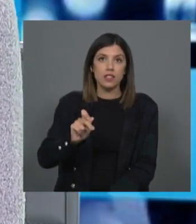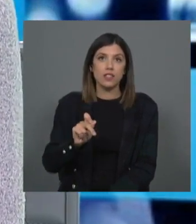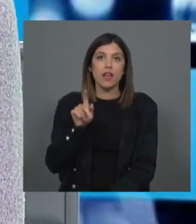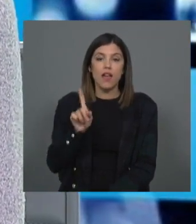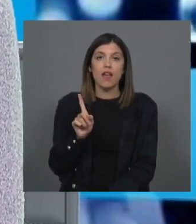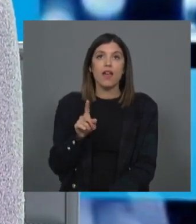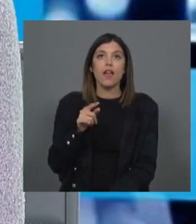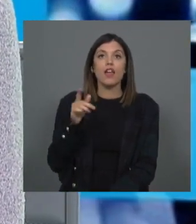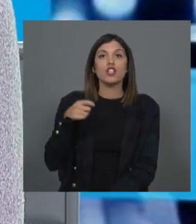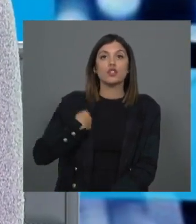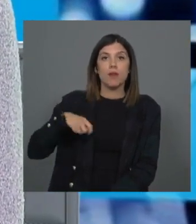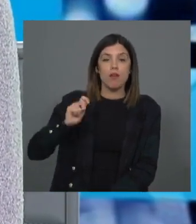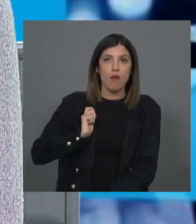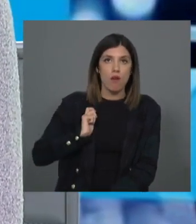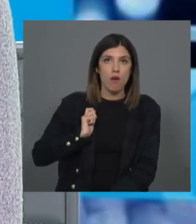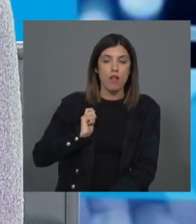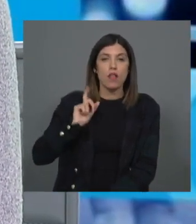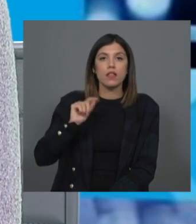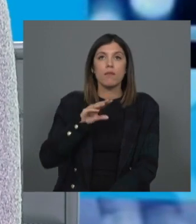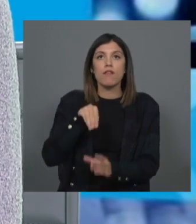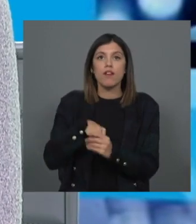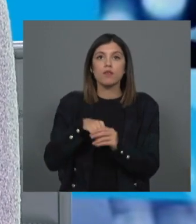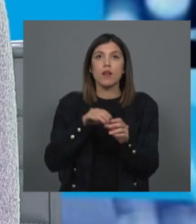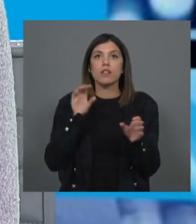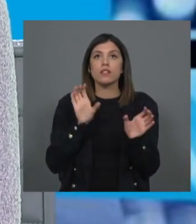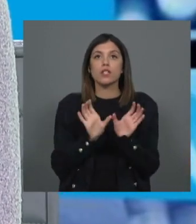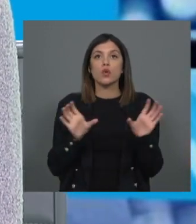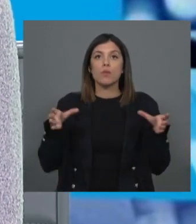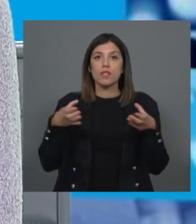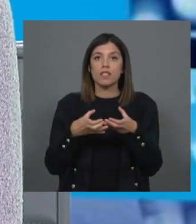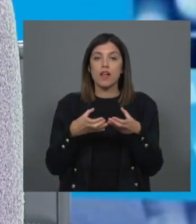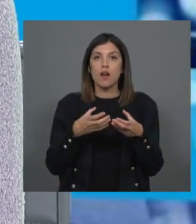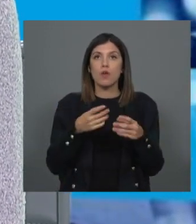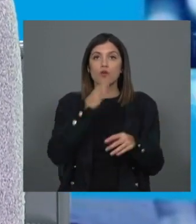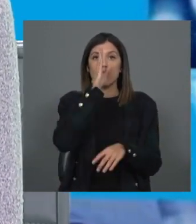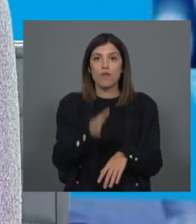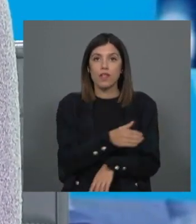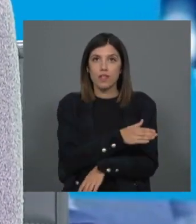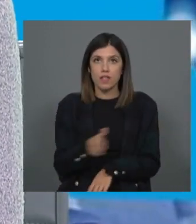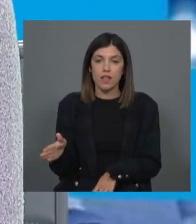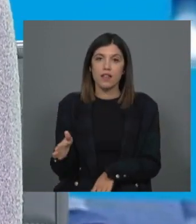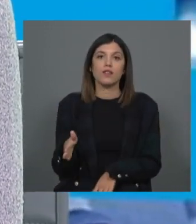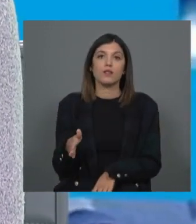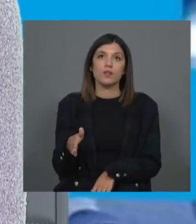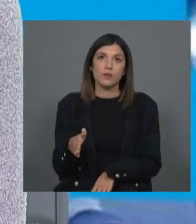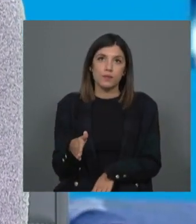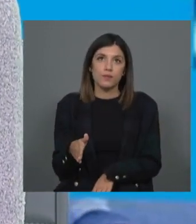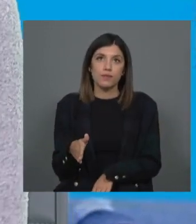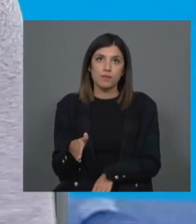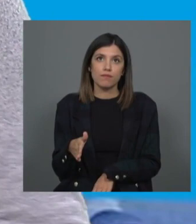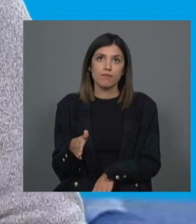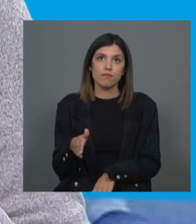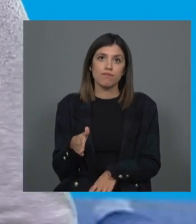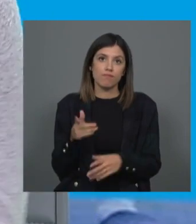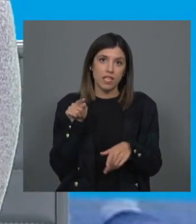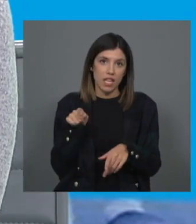teóloga espanhola, como faz parte da Comissão do Vaticano, da Comissão Metodológica do Vaticano para